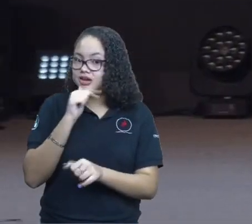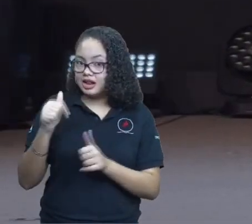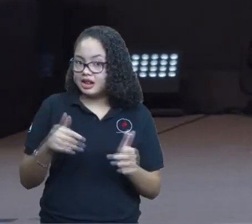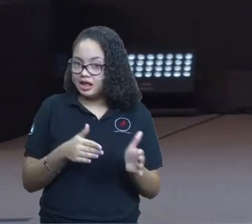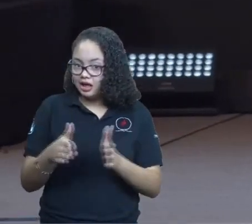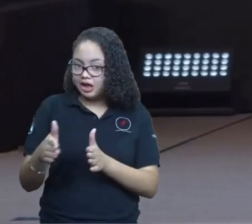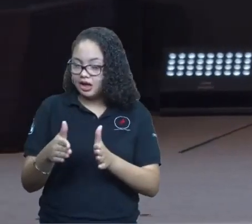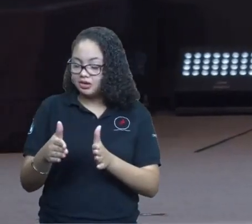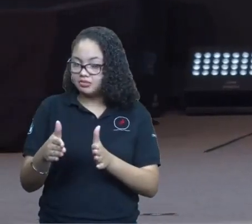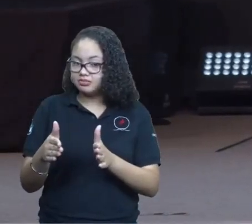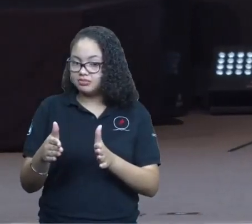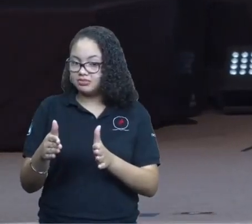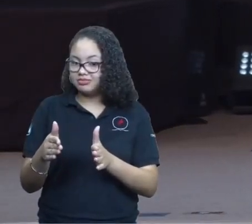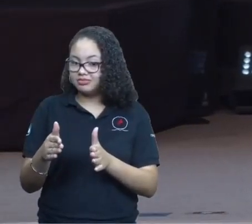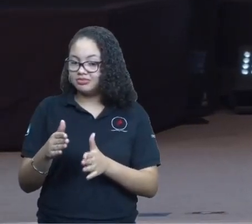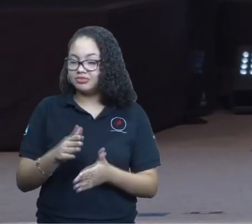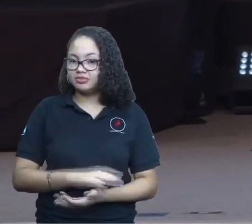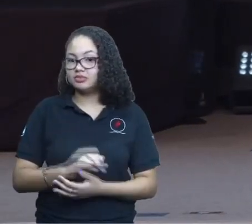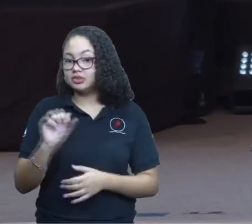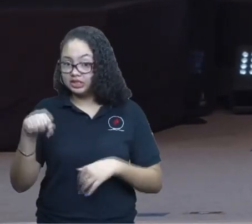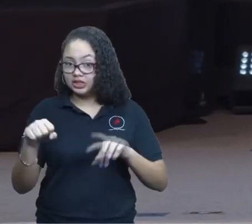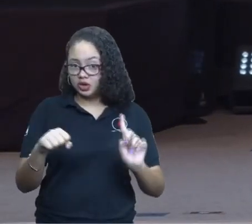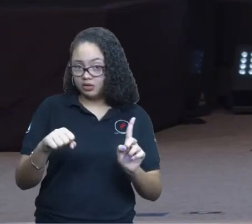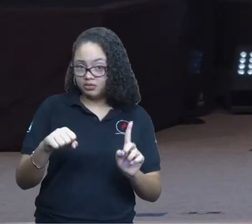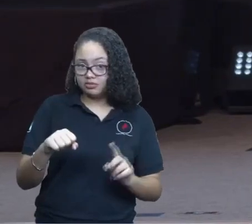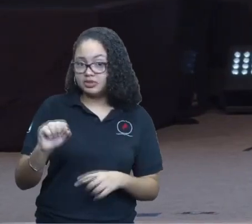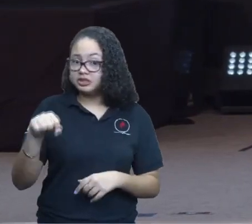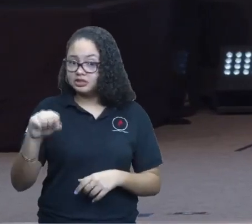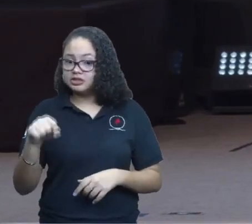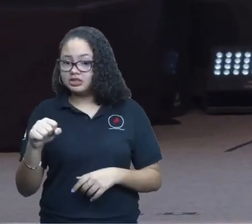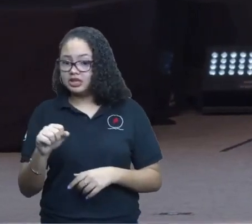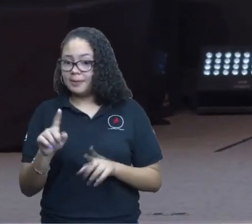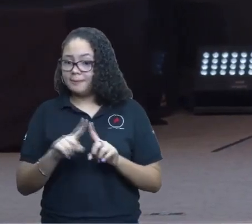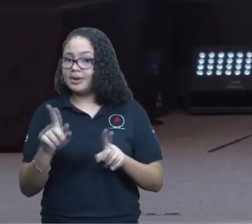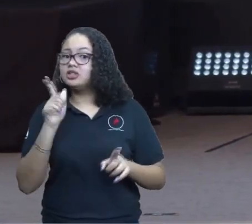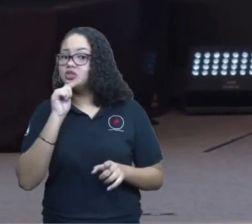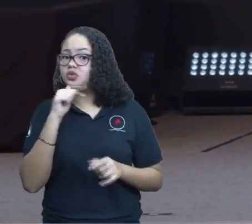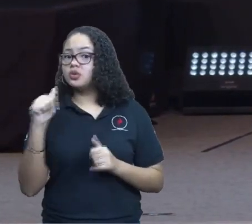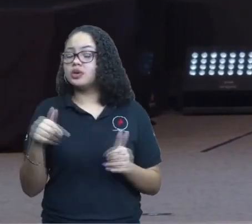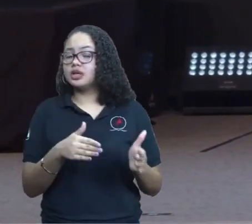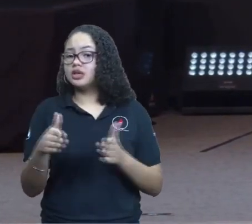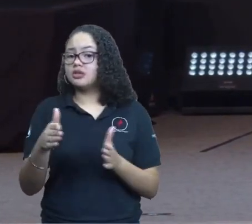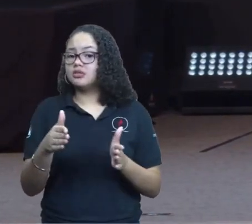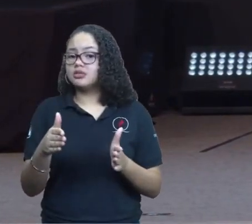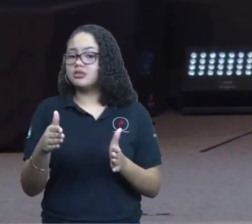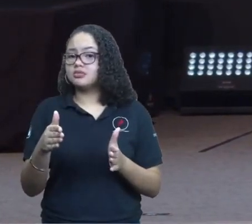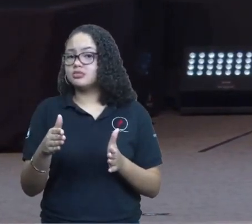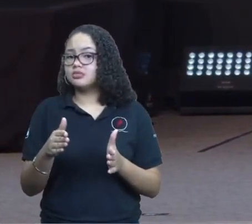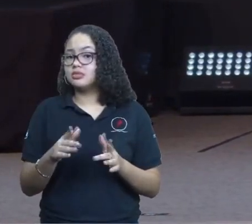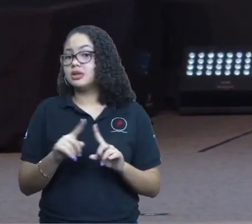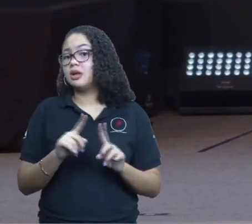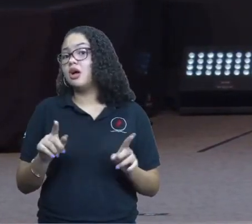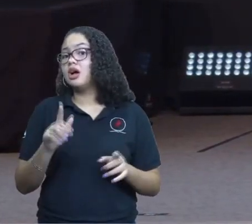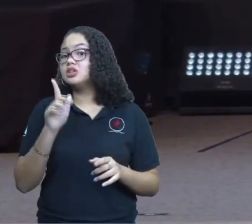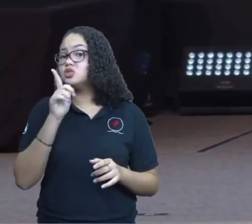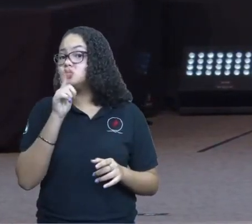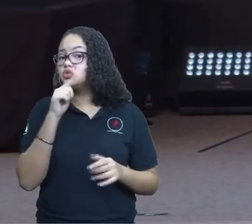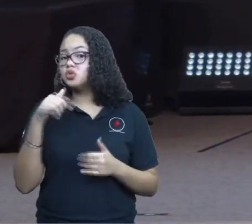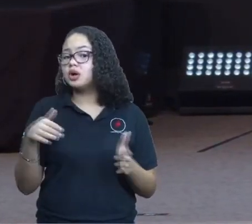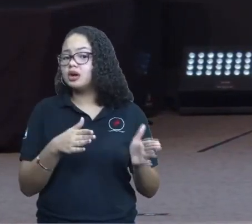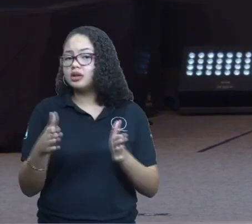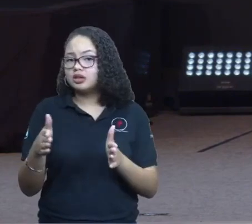embaixo sim ou não muito fraco sim ou não agora e o Rio e o Rio